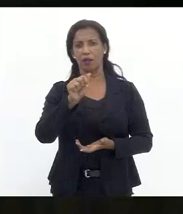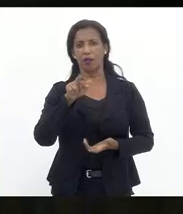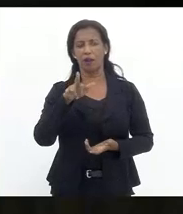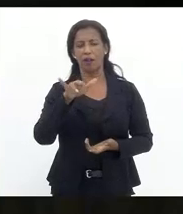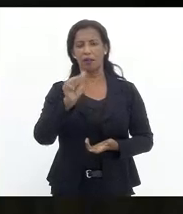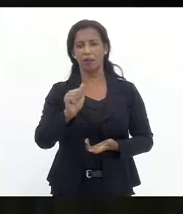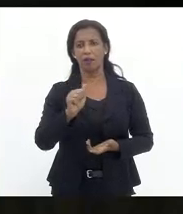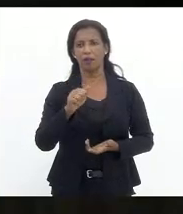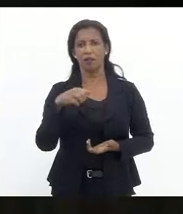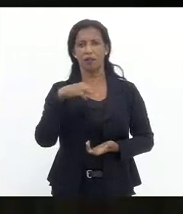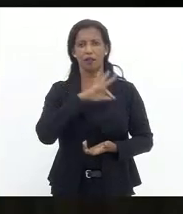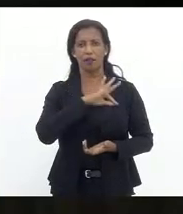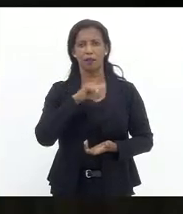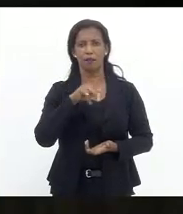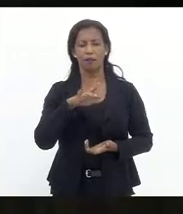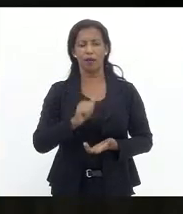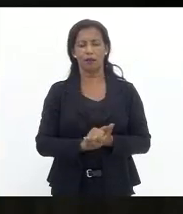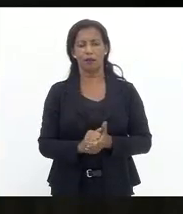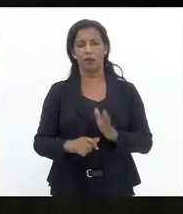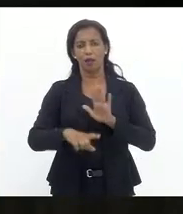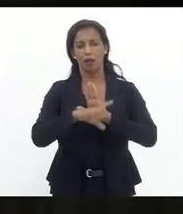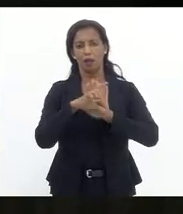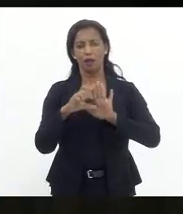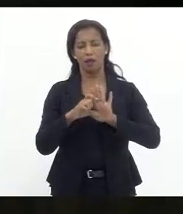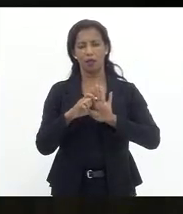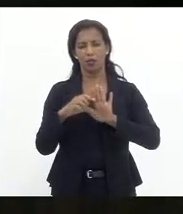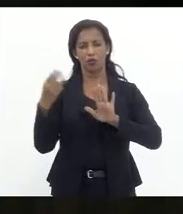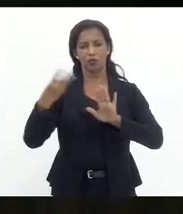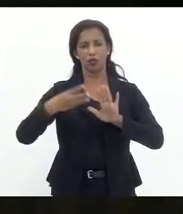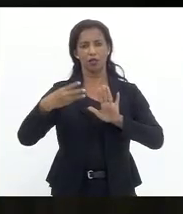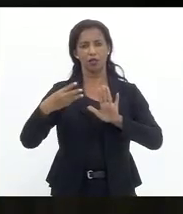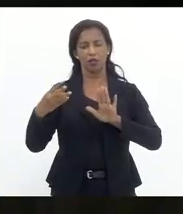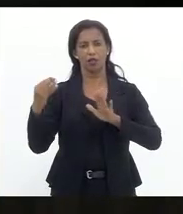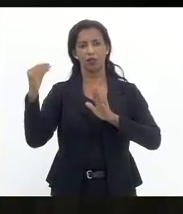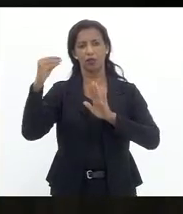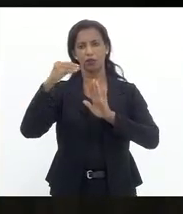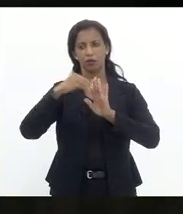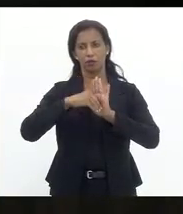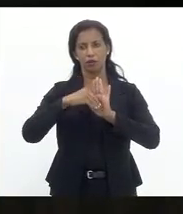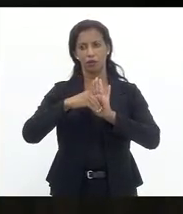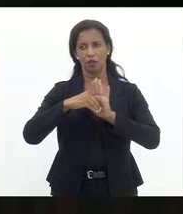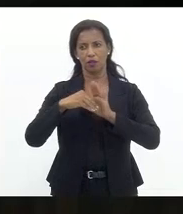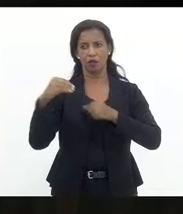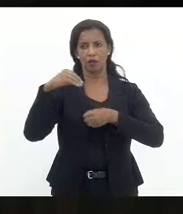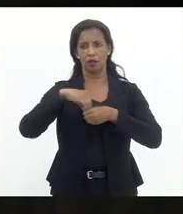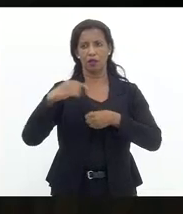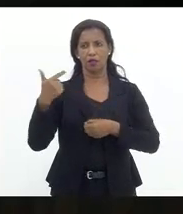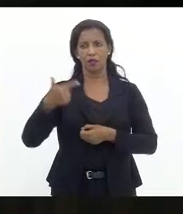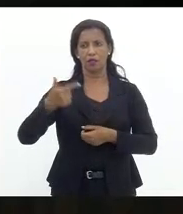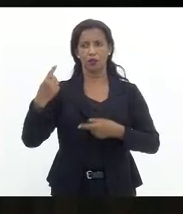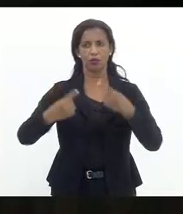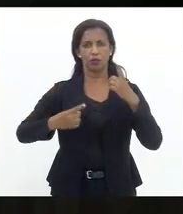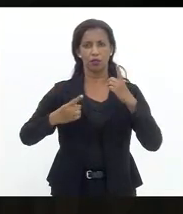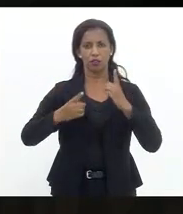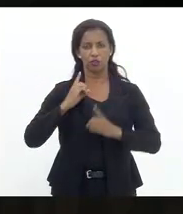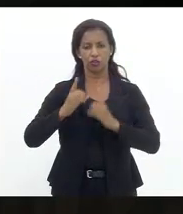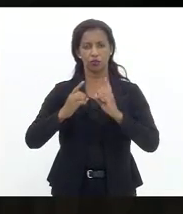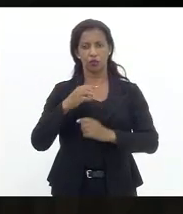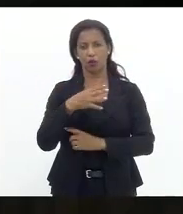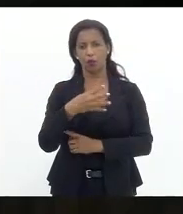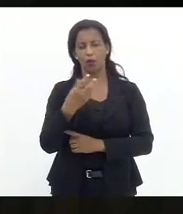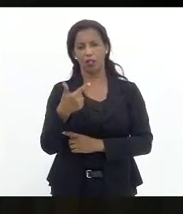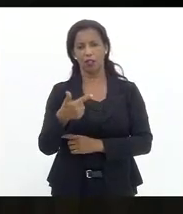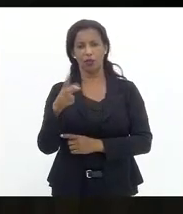Incluído na ordem do dia, de acordo com o parágrafo 3º do artigo 47 do Regimento Interno, em tramitação ordinária, em votação, em segunda discussão, projeto de lei 4250